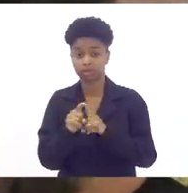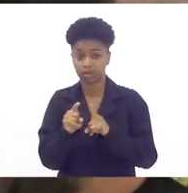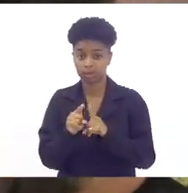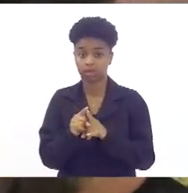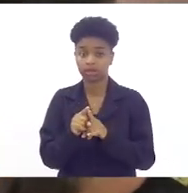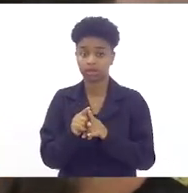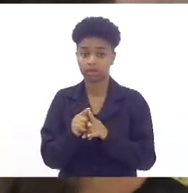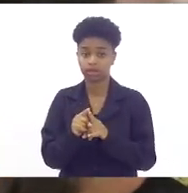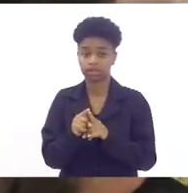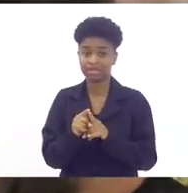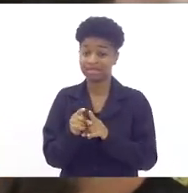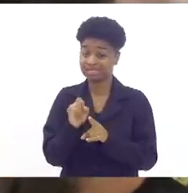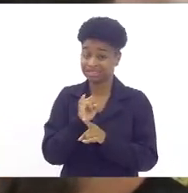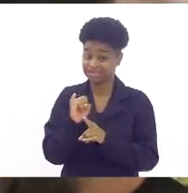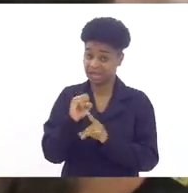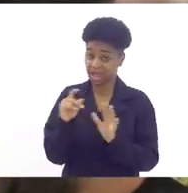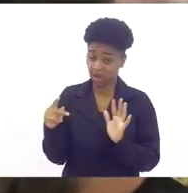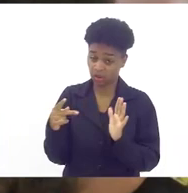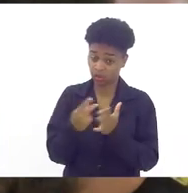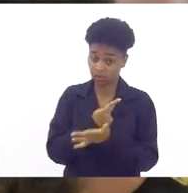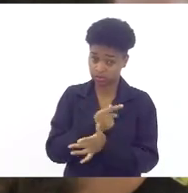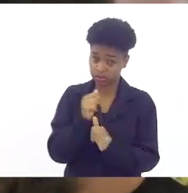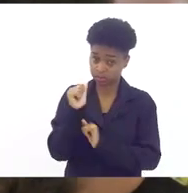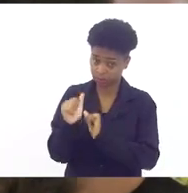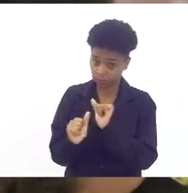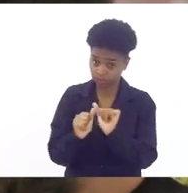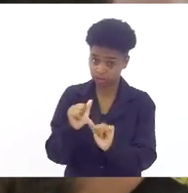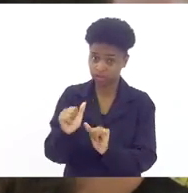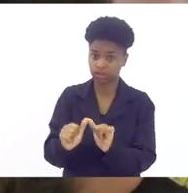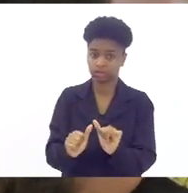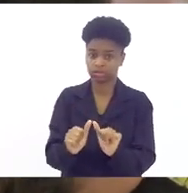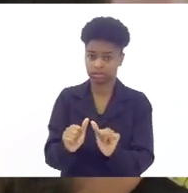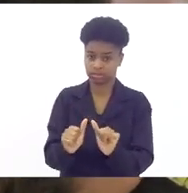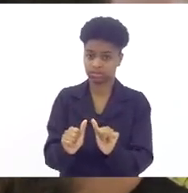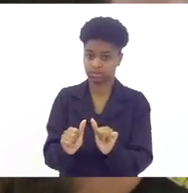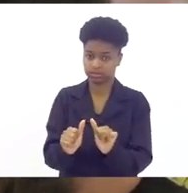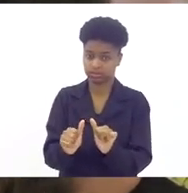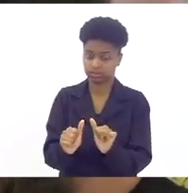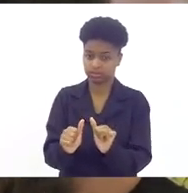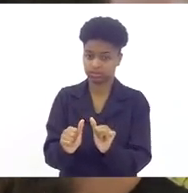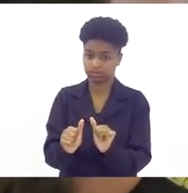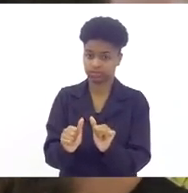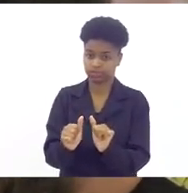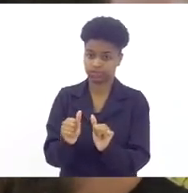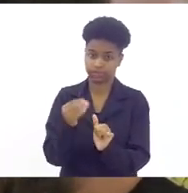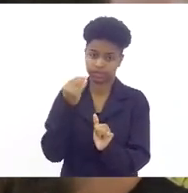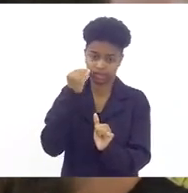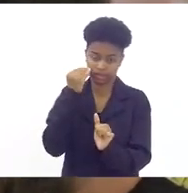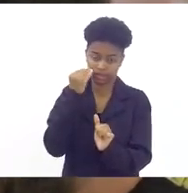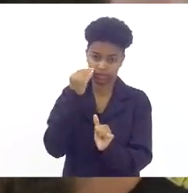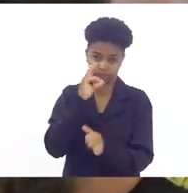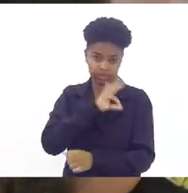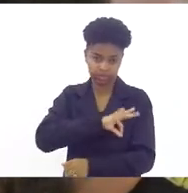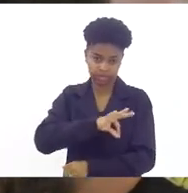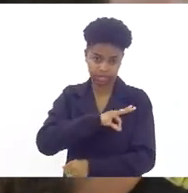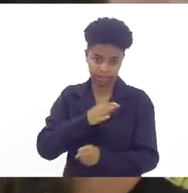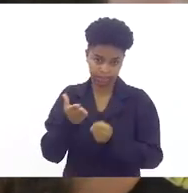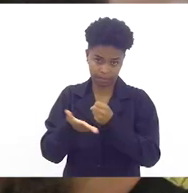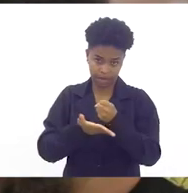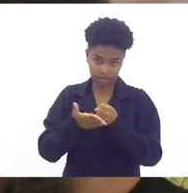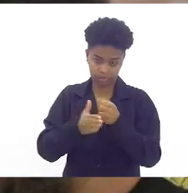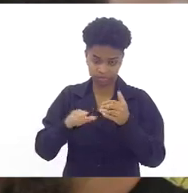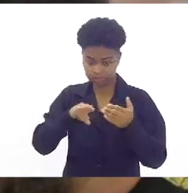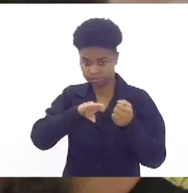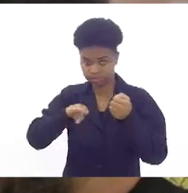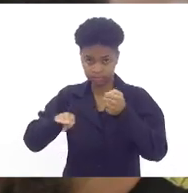se for feita alguma modificação em termos de colocar o do nível 1